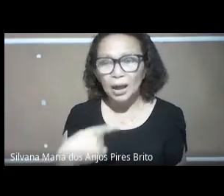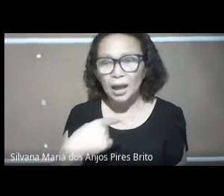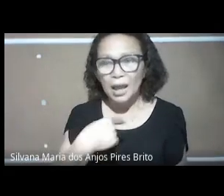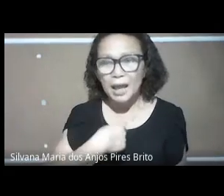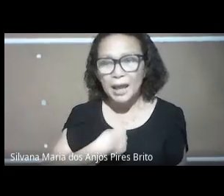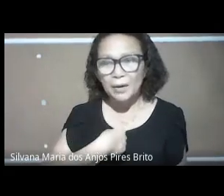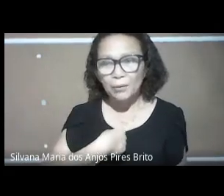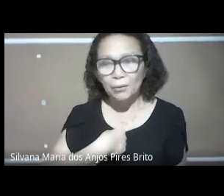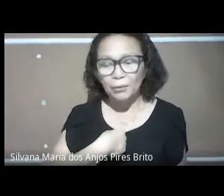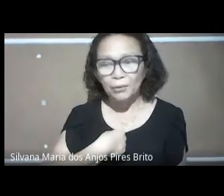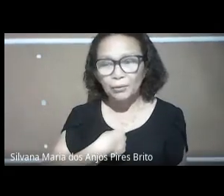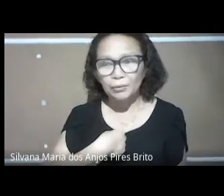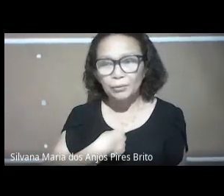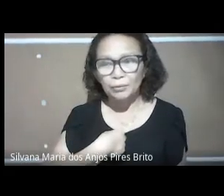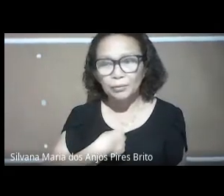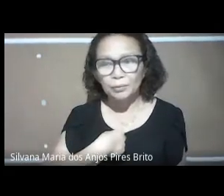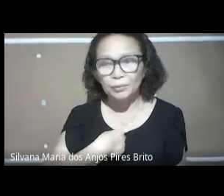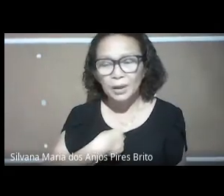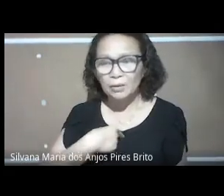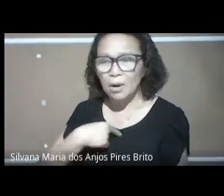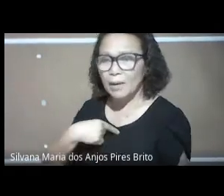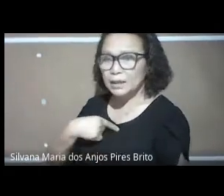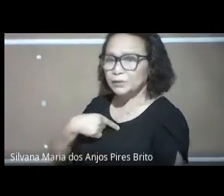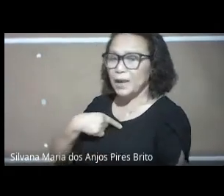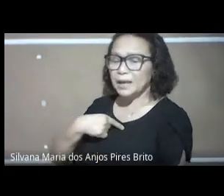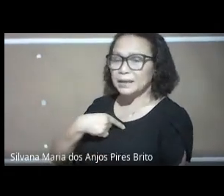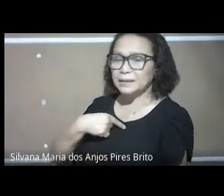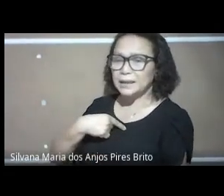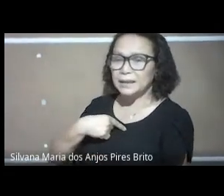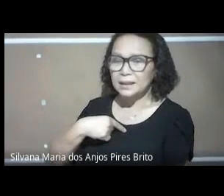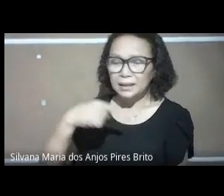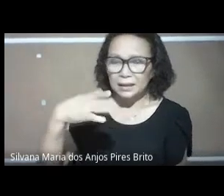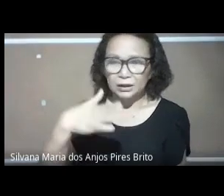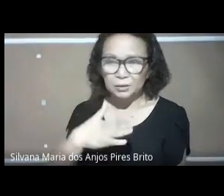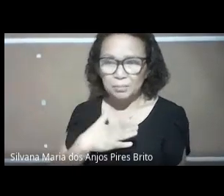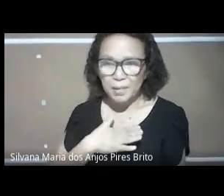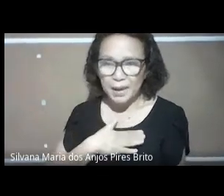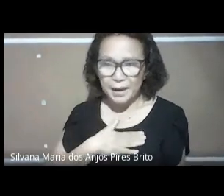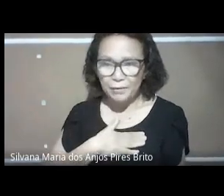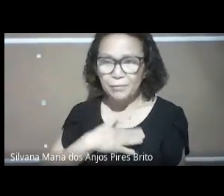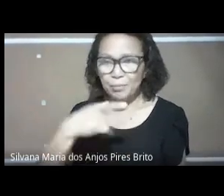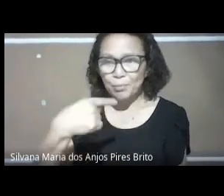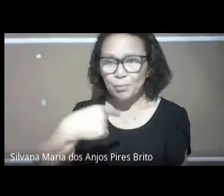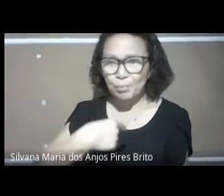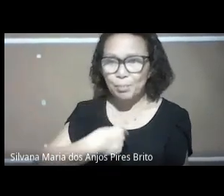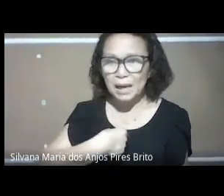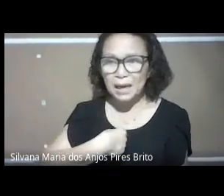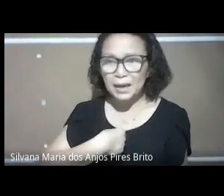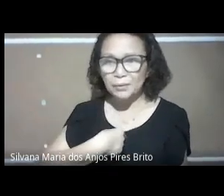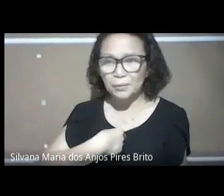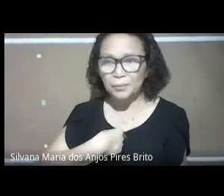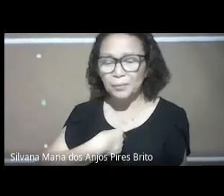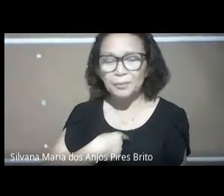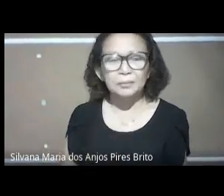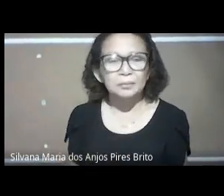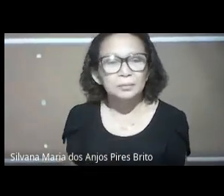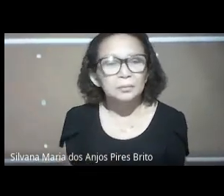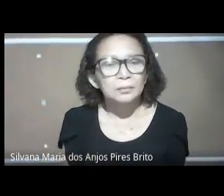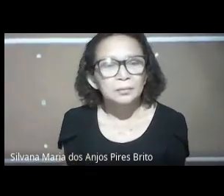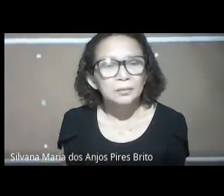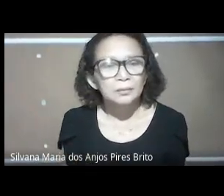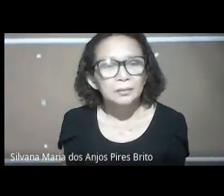vejam, eu. Qual é a diferença de meu para eu?